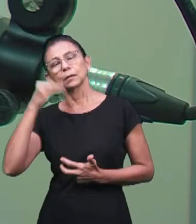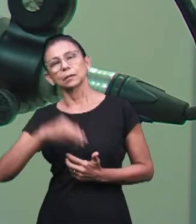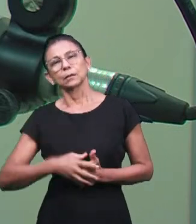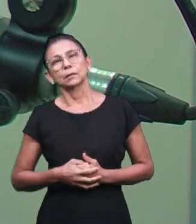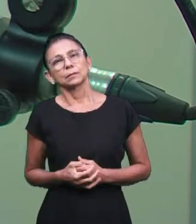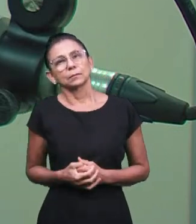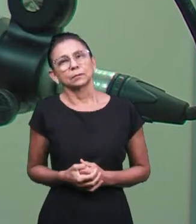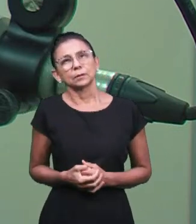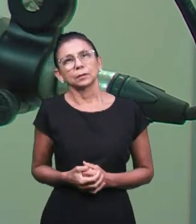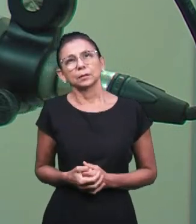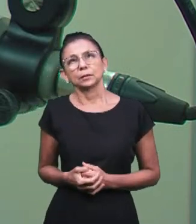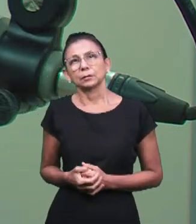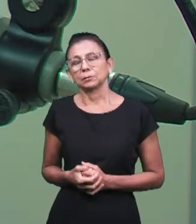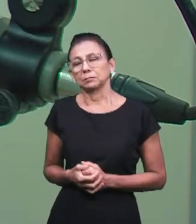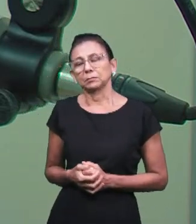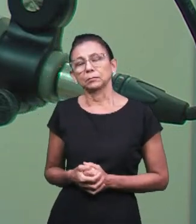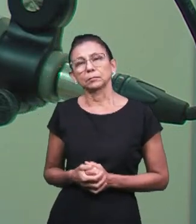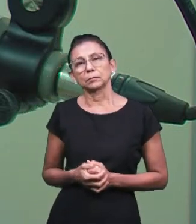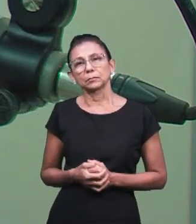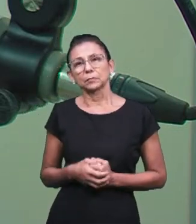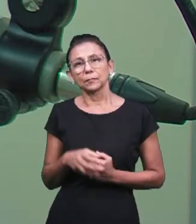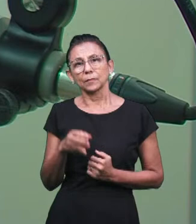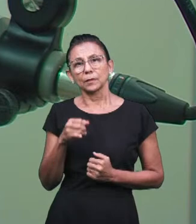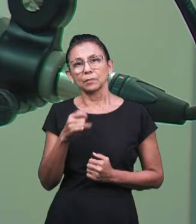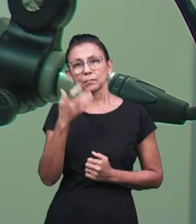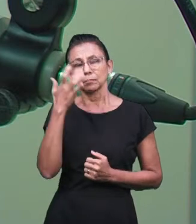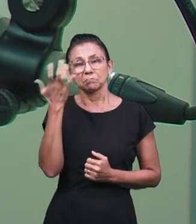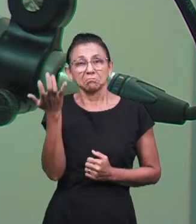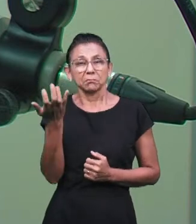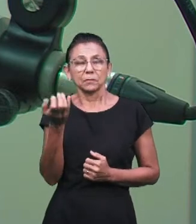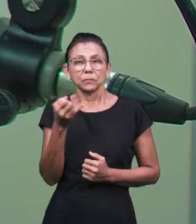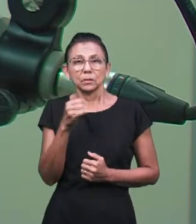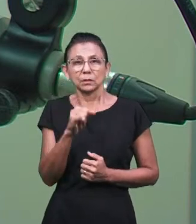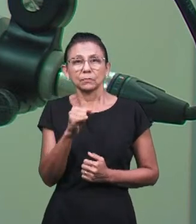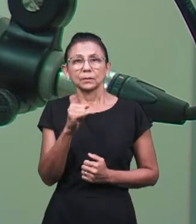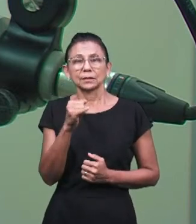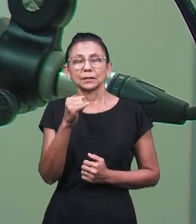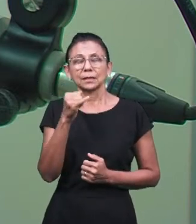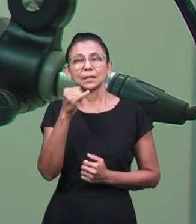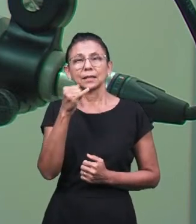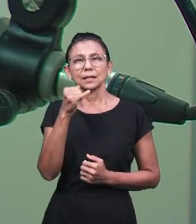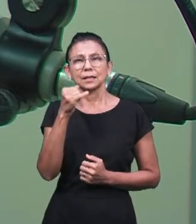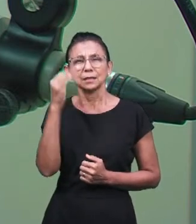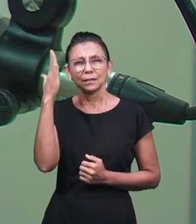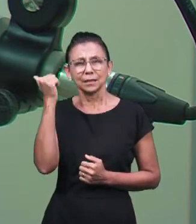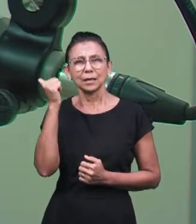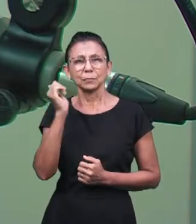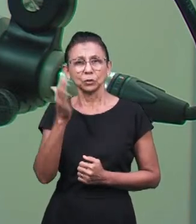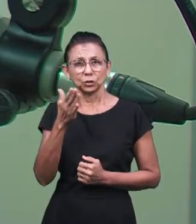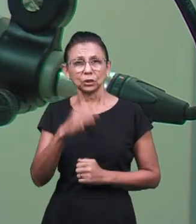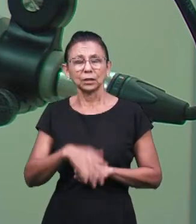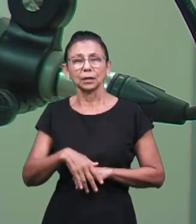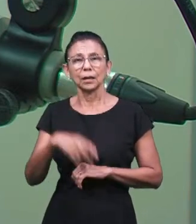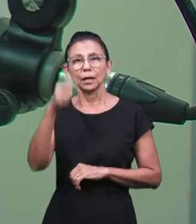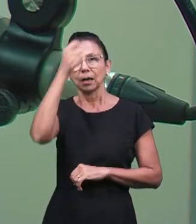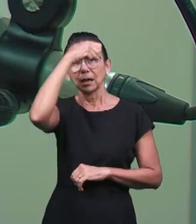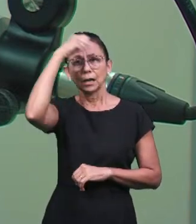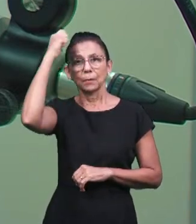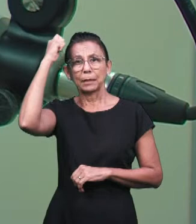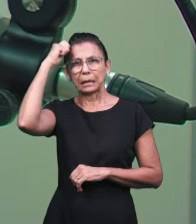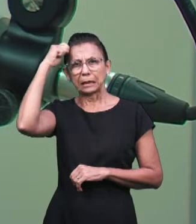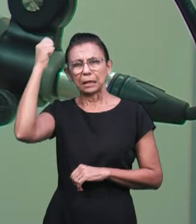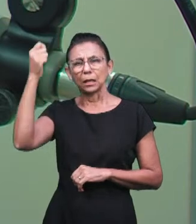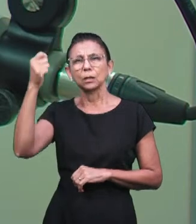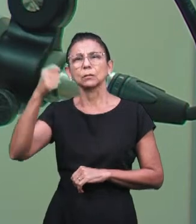não sei se você sabe, Amadeu tem uma memória fantástica em relação, inclusive, a épocas,